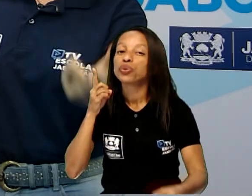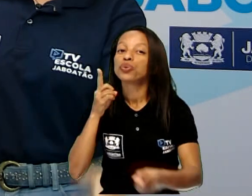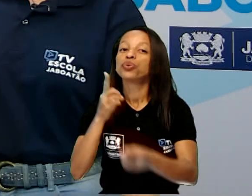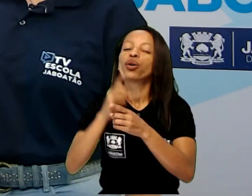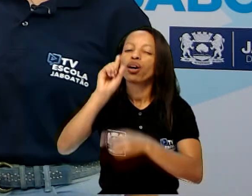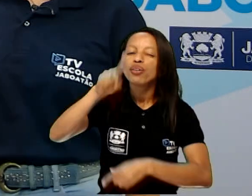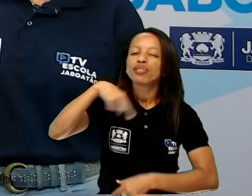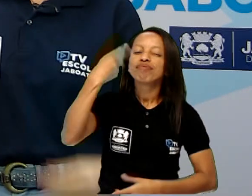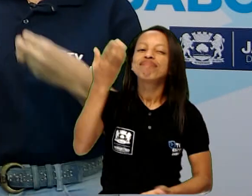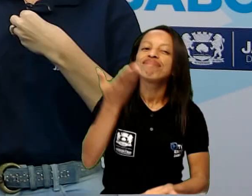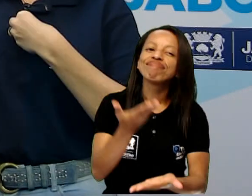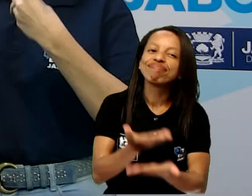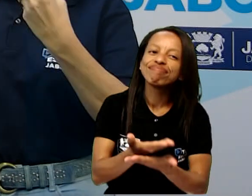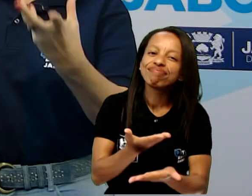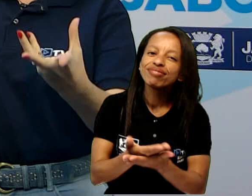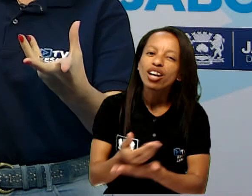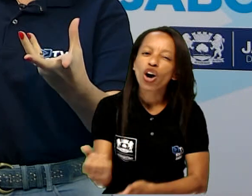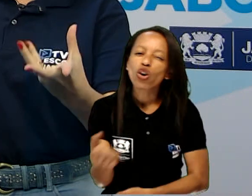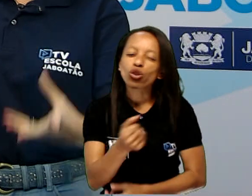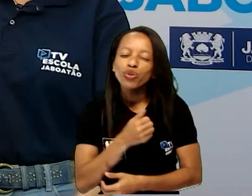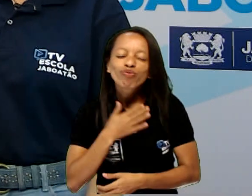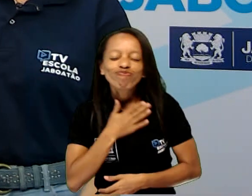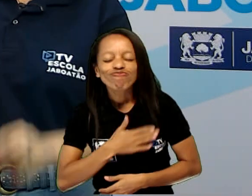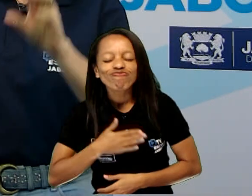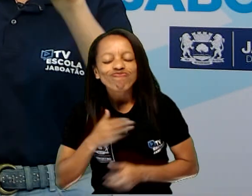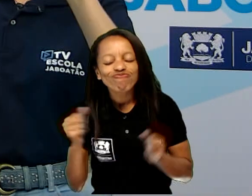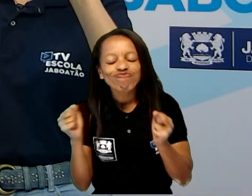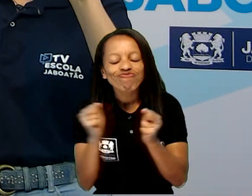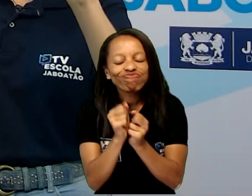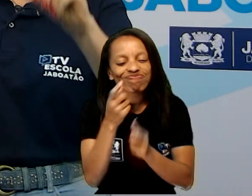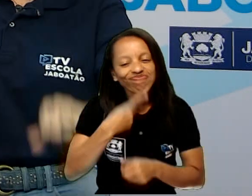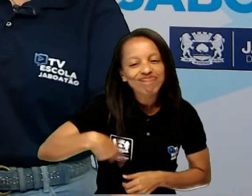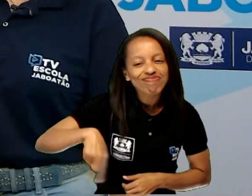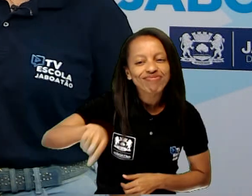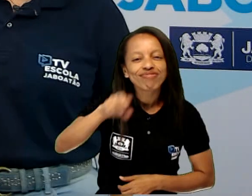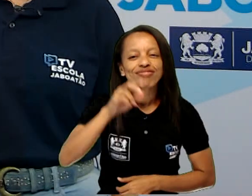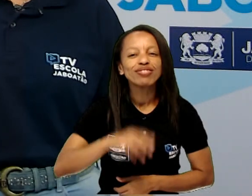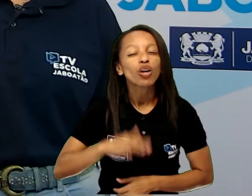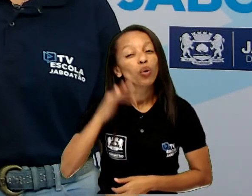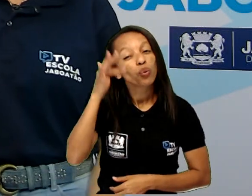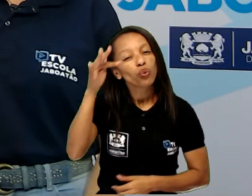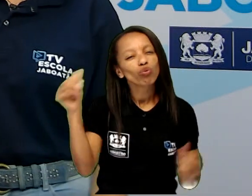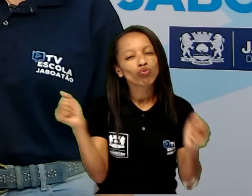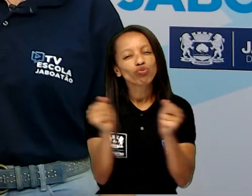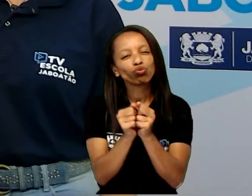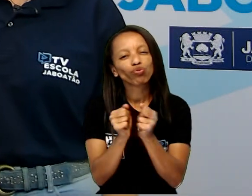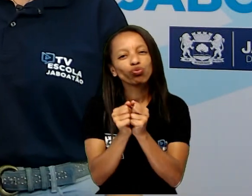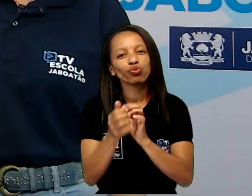próximas aulas. Eu adorei estar com vocês. Em breve, nós estaremos juntinhos.